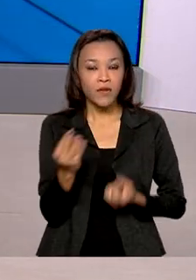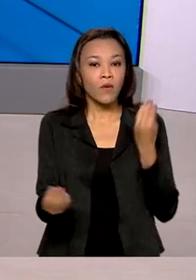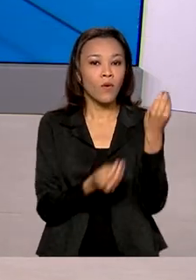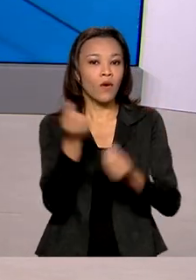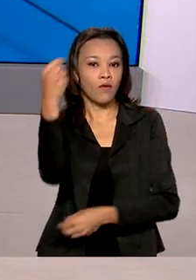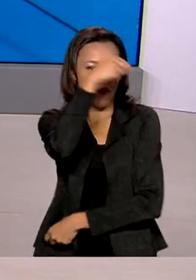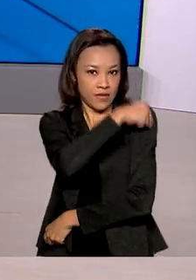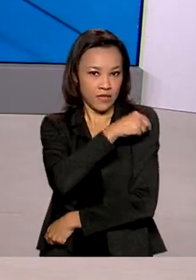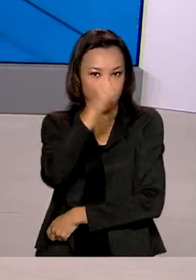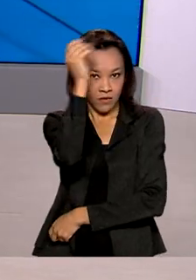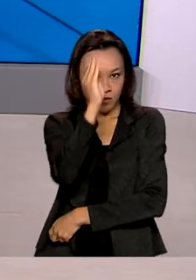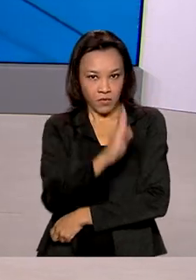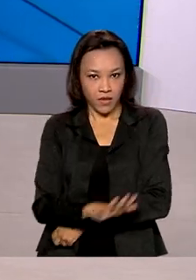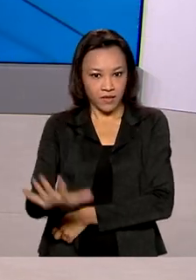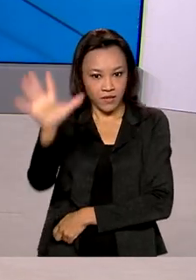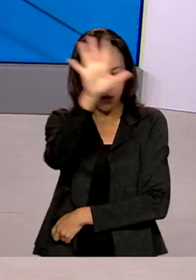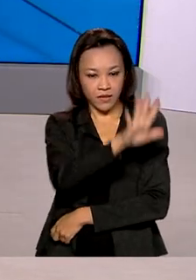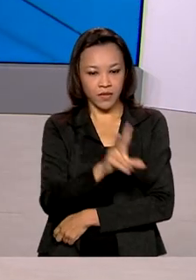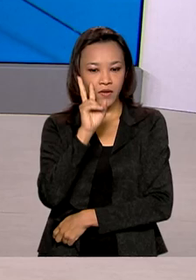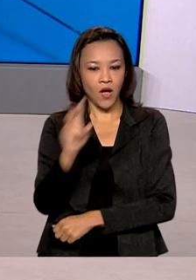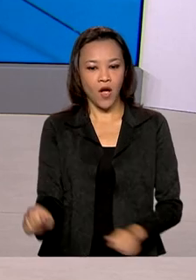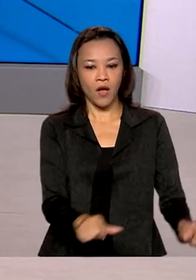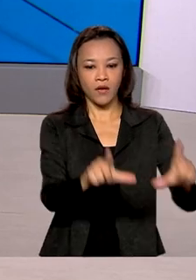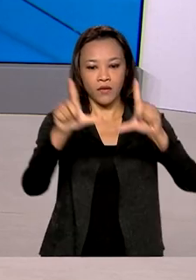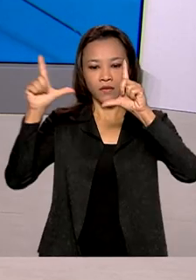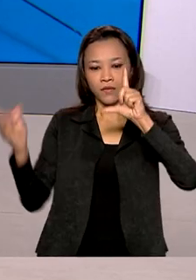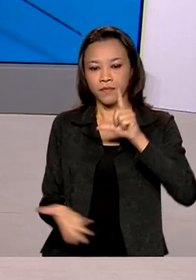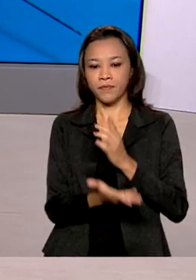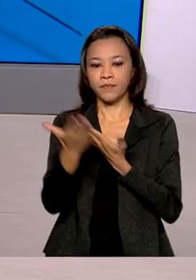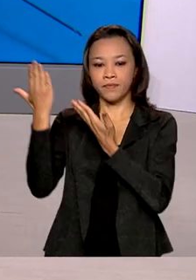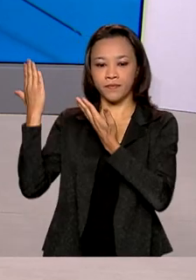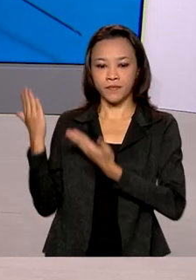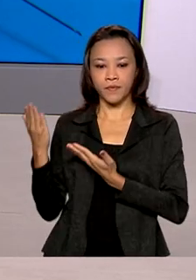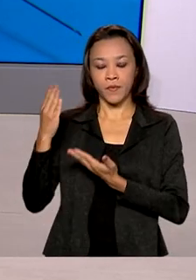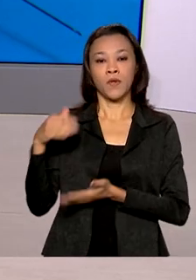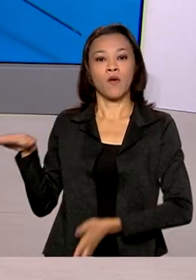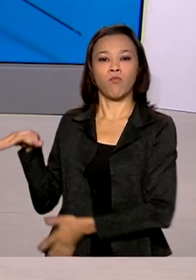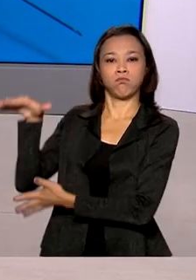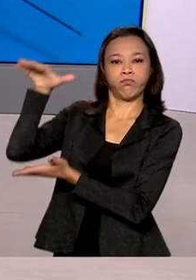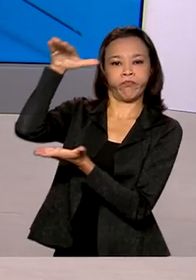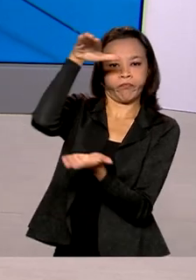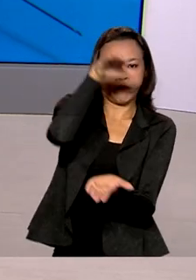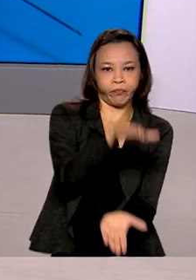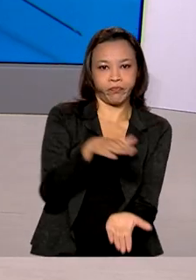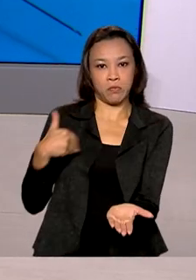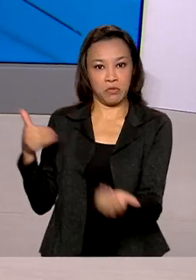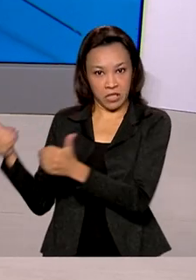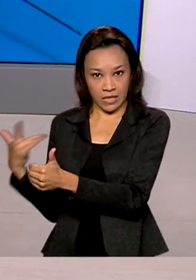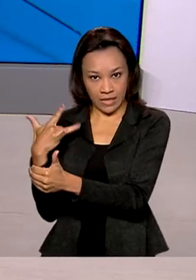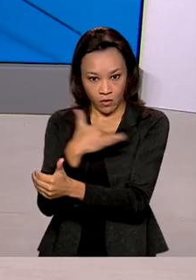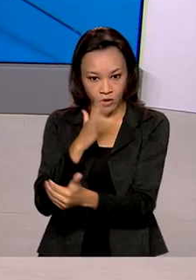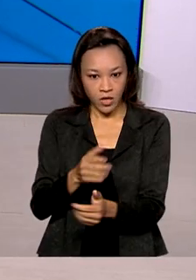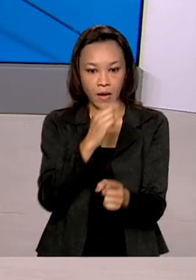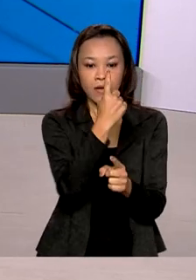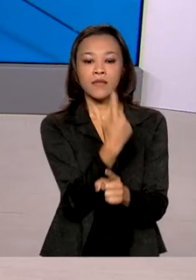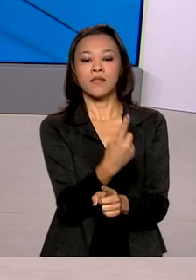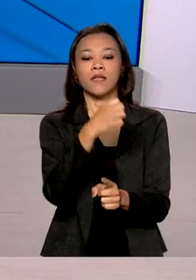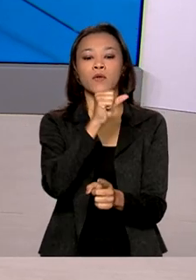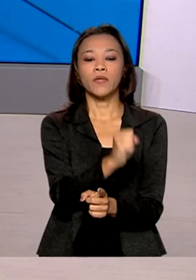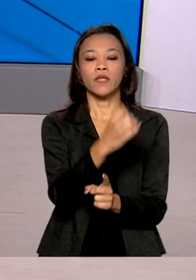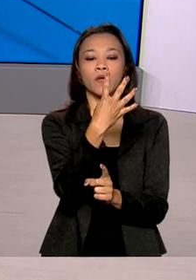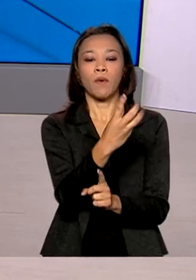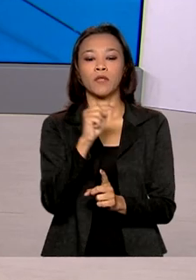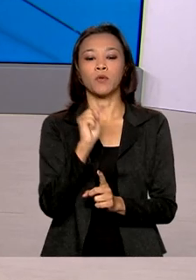pelo país aqui no nosso telão Ministério da Saúde já distribuiu para todos os estados 184 milhões de